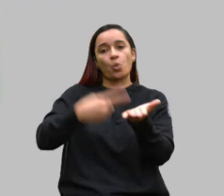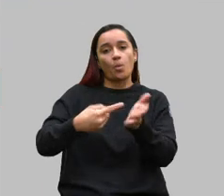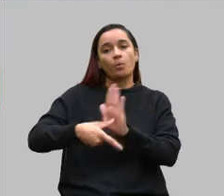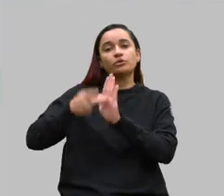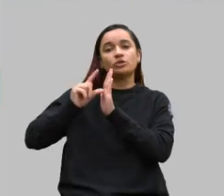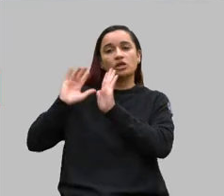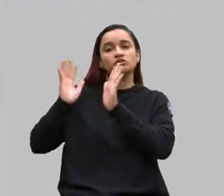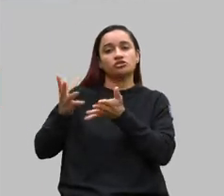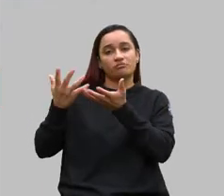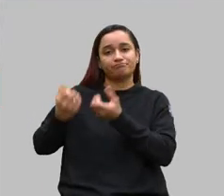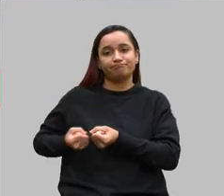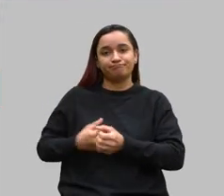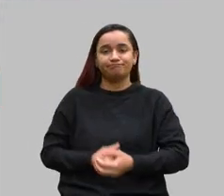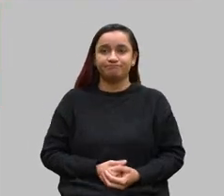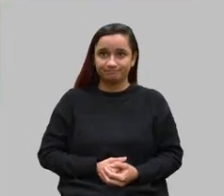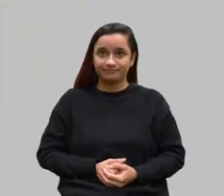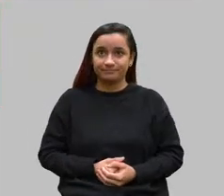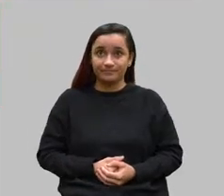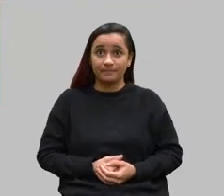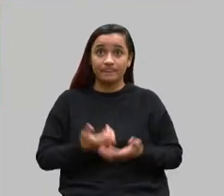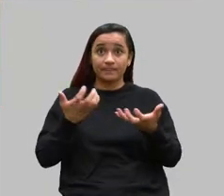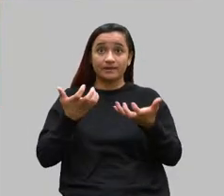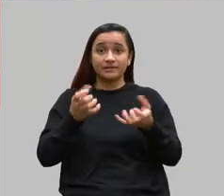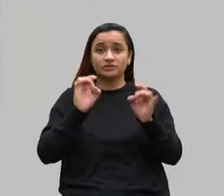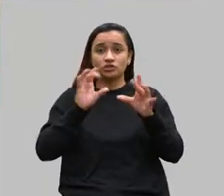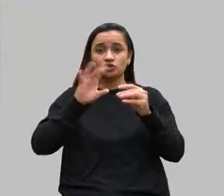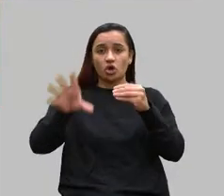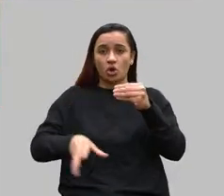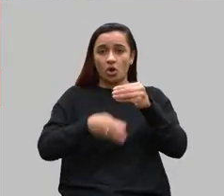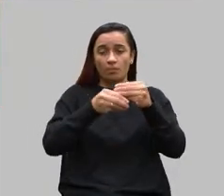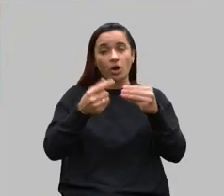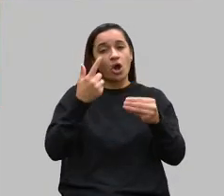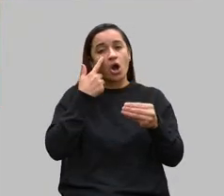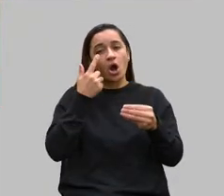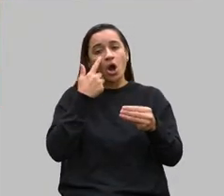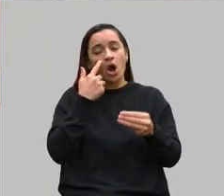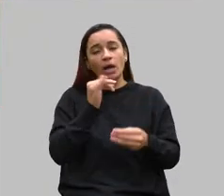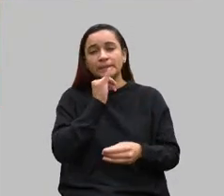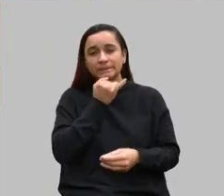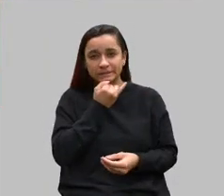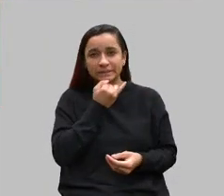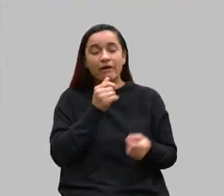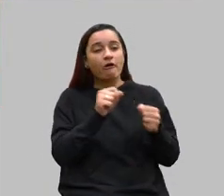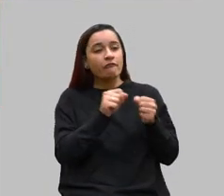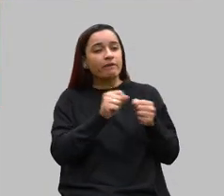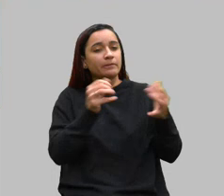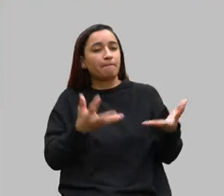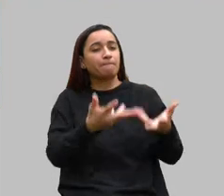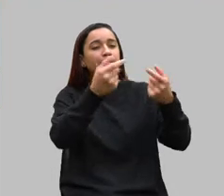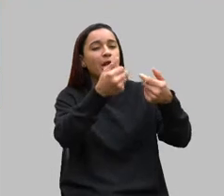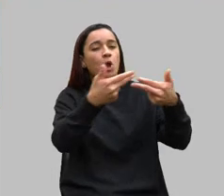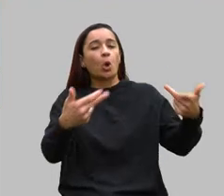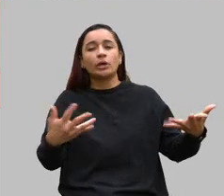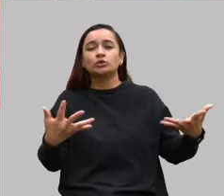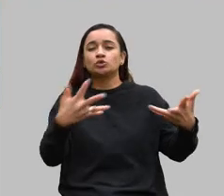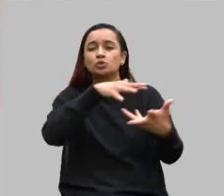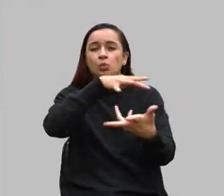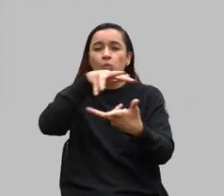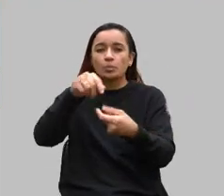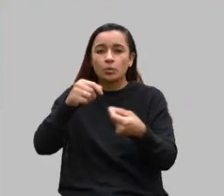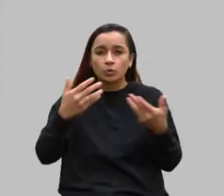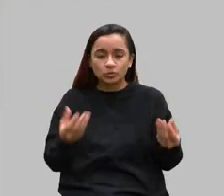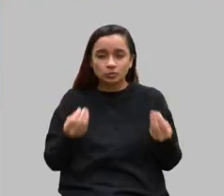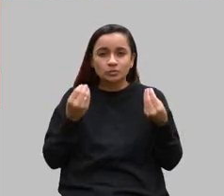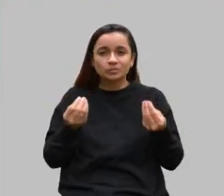anteriormente quero aqui só completando gente olha que decepção avale faz o melhor negócio do mundo né um negócio desse